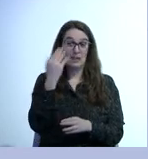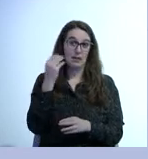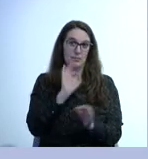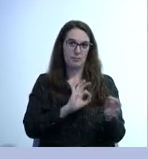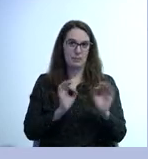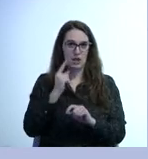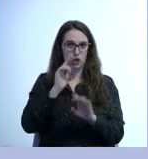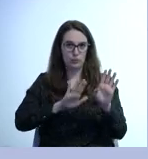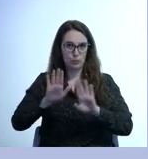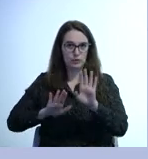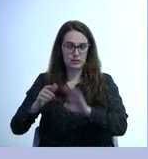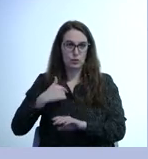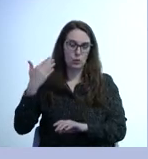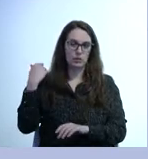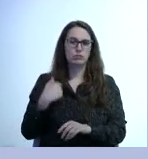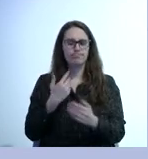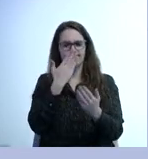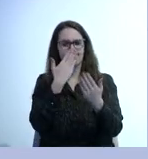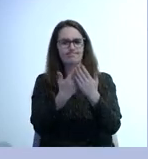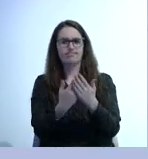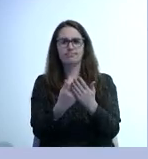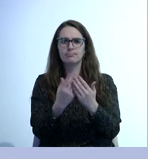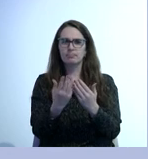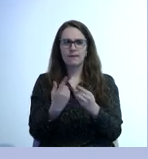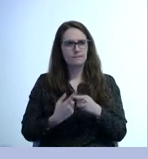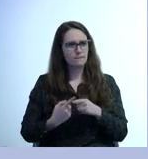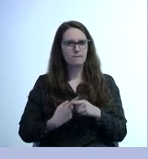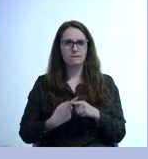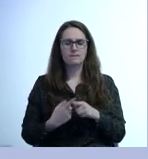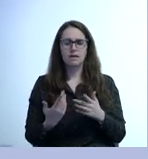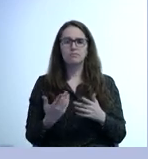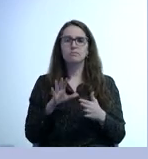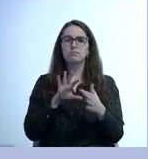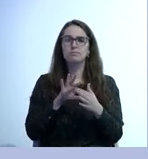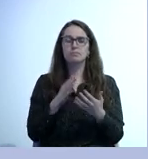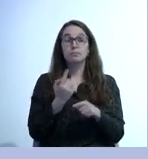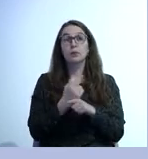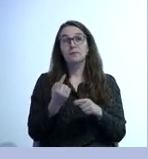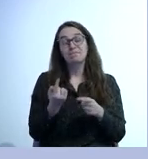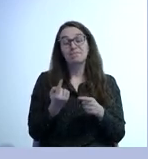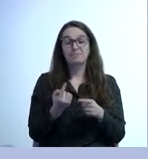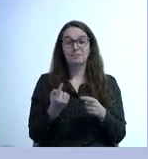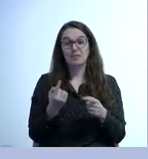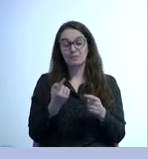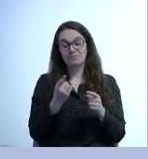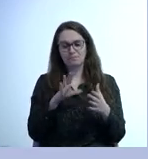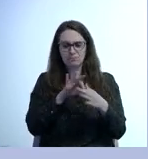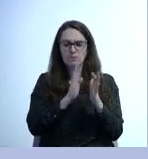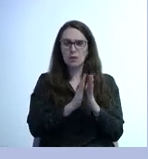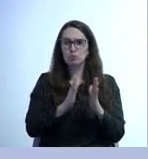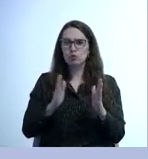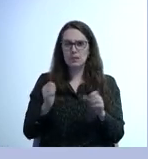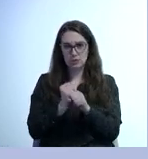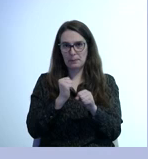preparar esta exposição, me ter deparado com uma coisa que acho que é bastante interessante, que tem a ver, que já tem mais a ver com o próprio processo